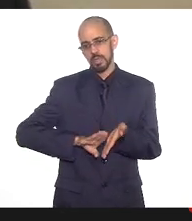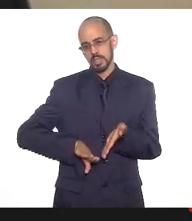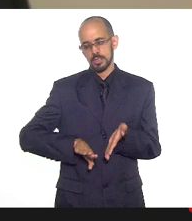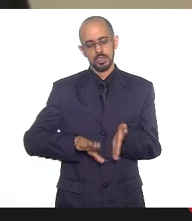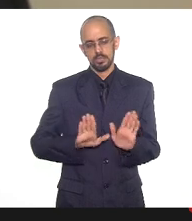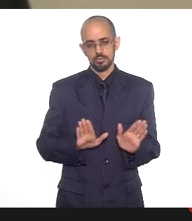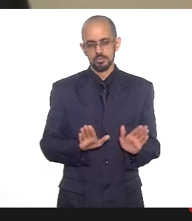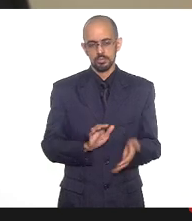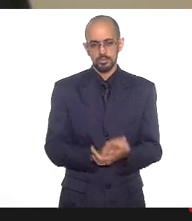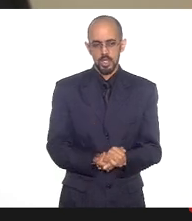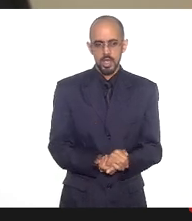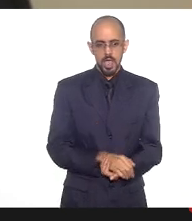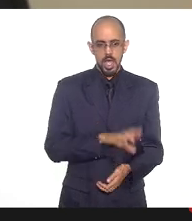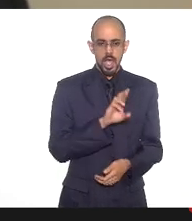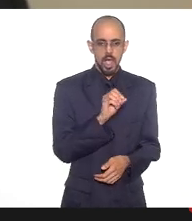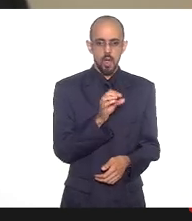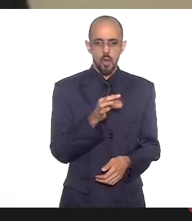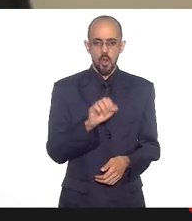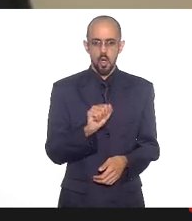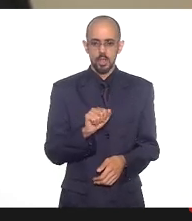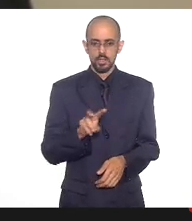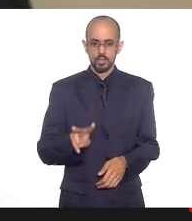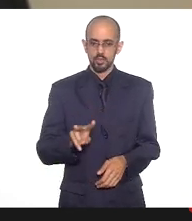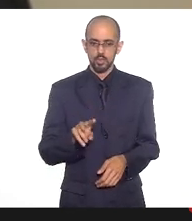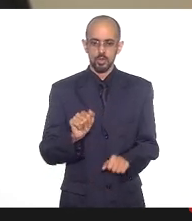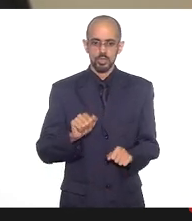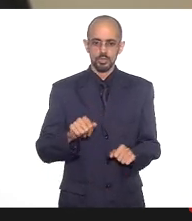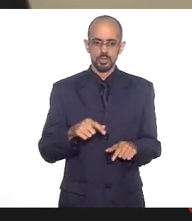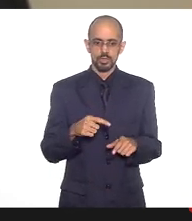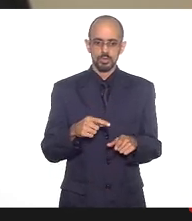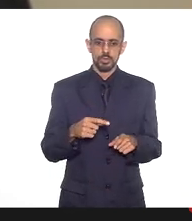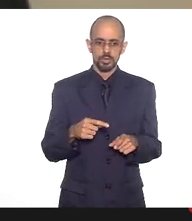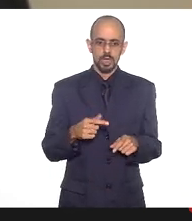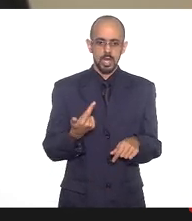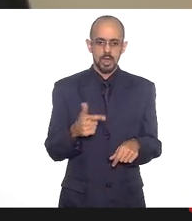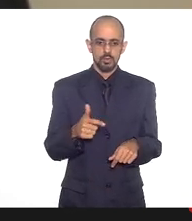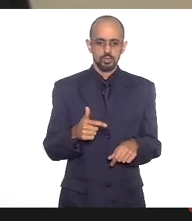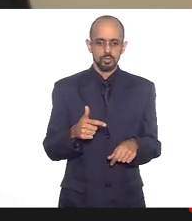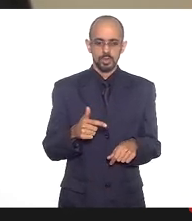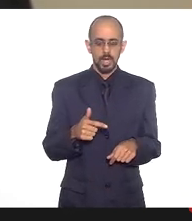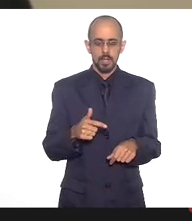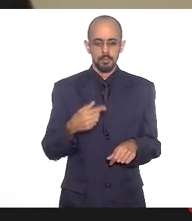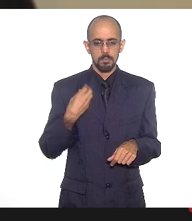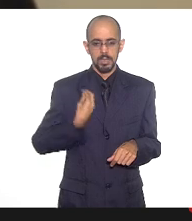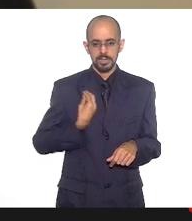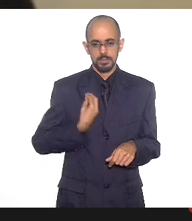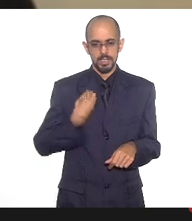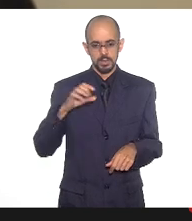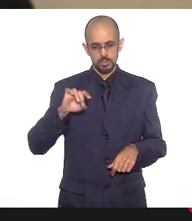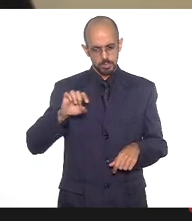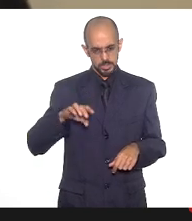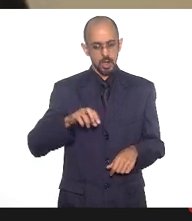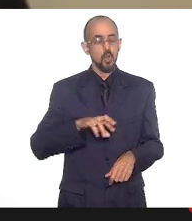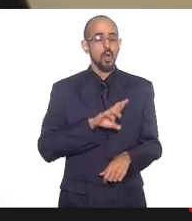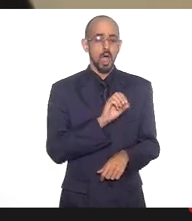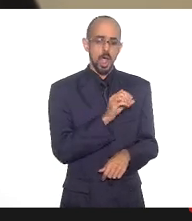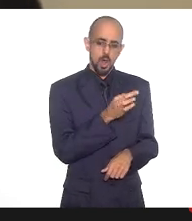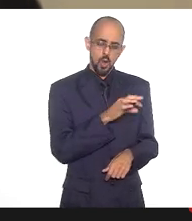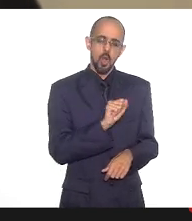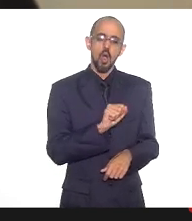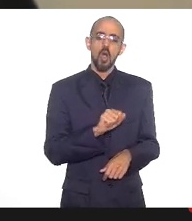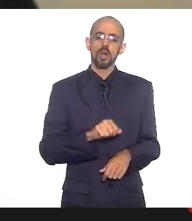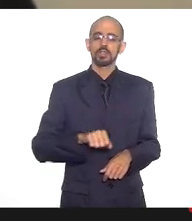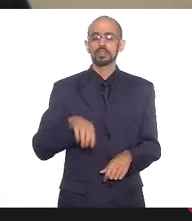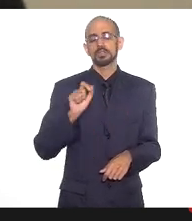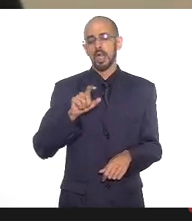em caso de Rota 2 eu tenho também a depreciação, que ela não é abatida de participação especial. No caso de Rota 1, é abatido